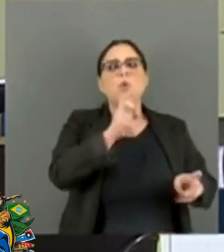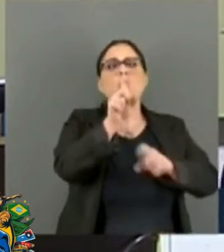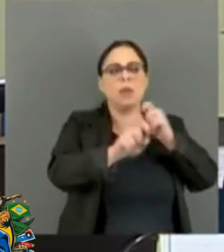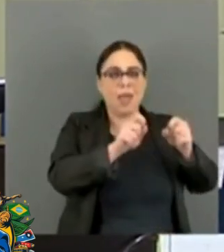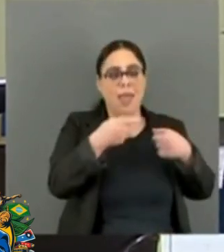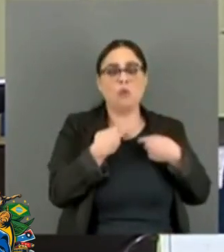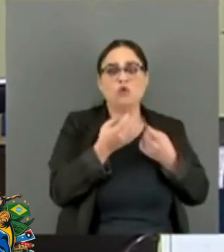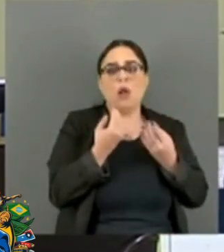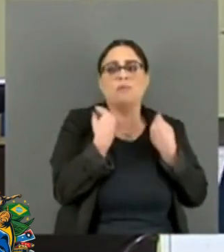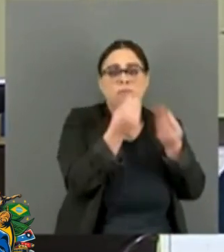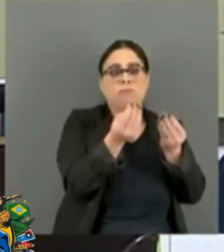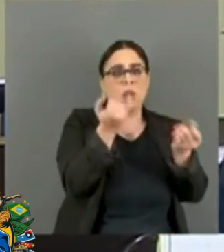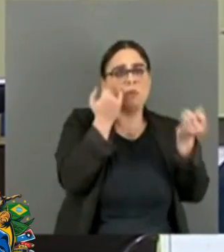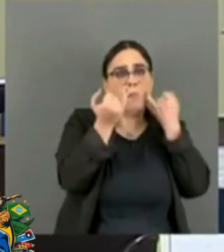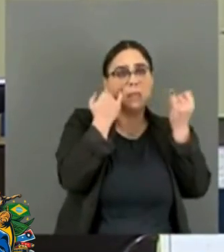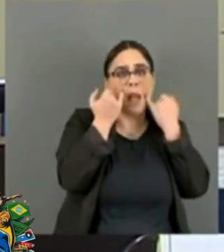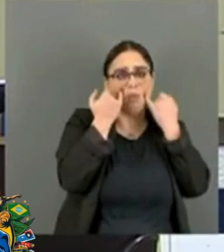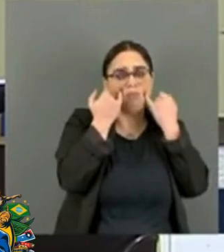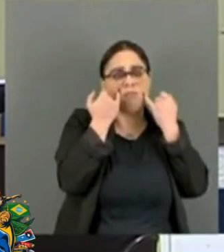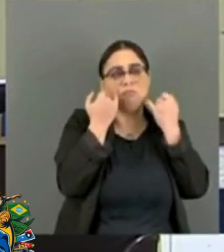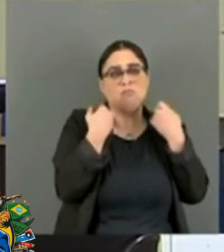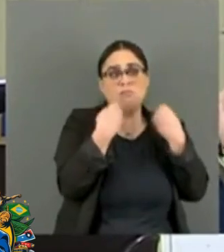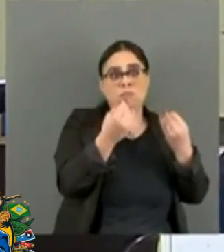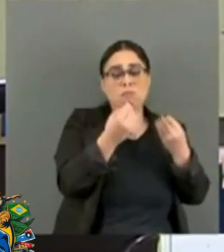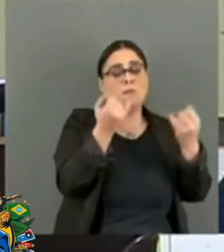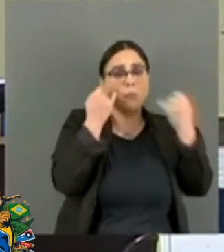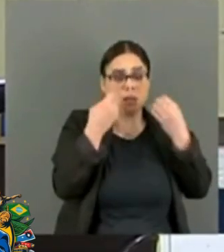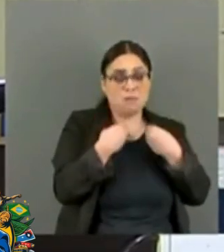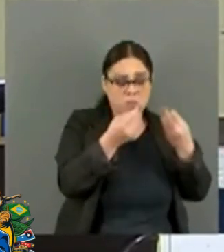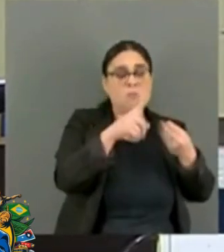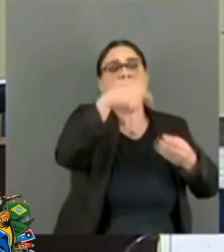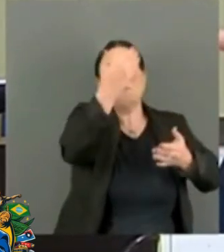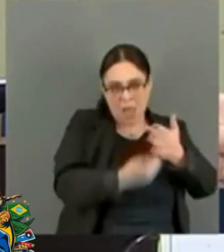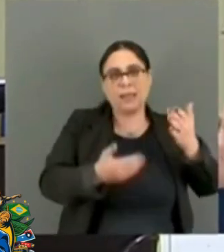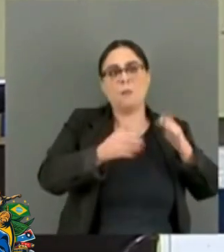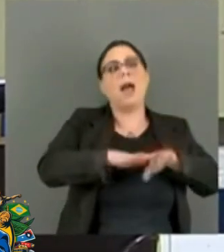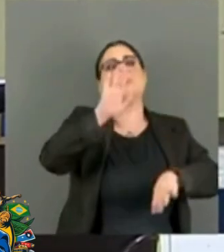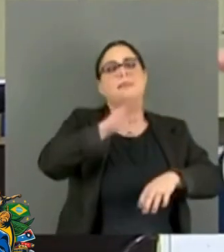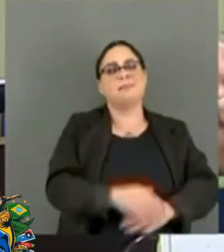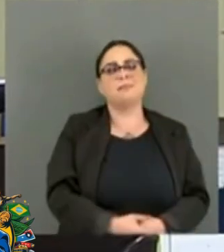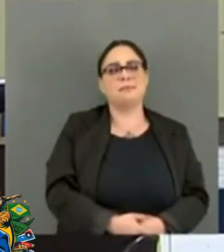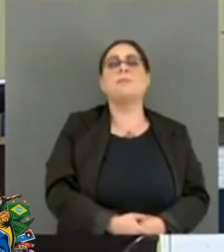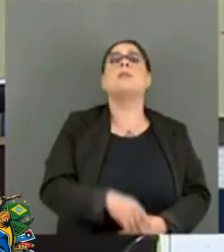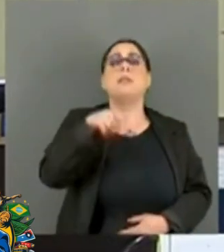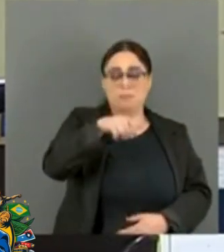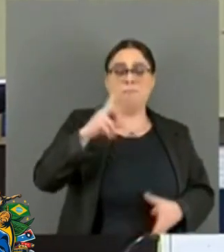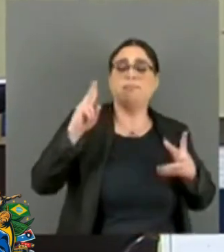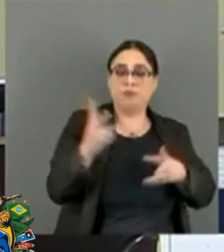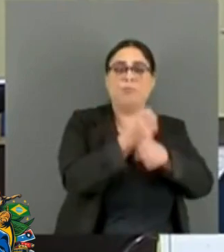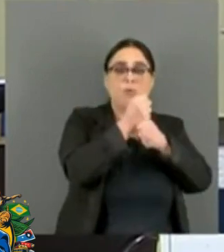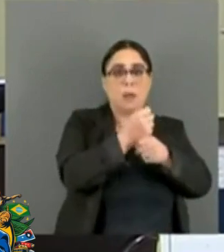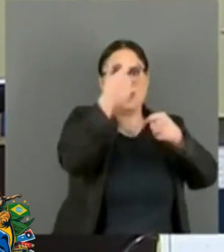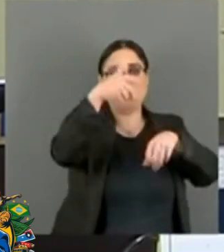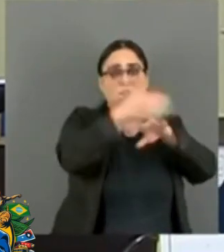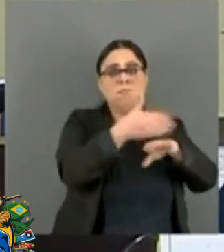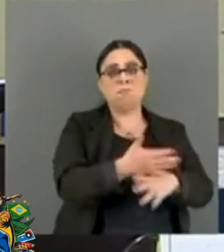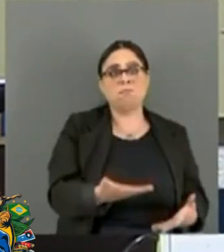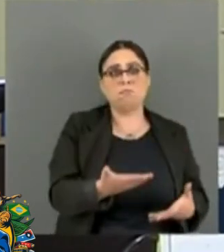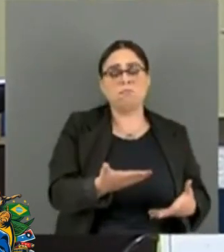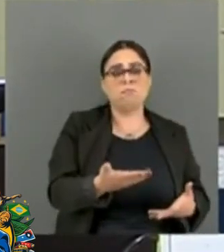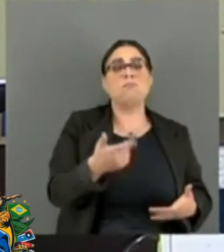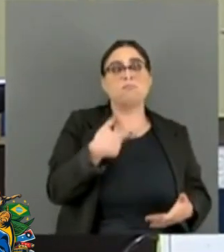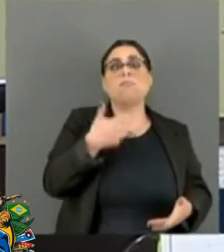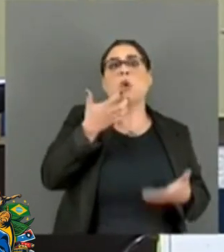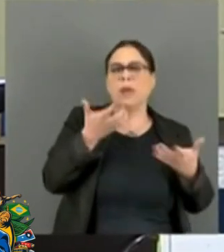a notícia. E em função da notícia que nós trouxemos, nós também perdemos, segundo eles, essa quantidade de audiência. Agora, eu queria,